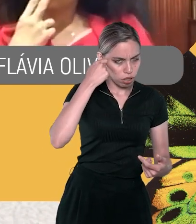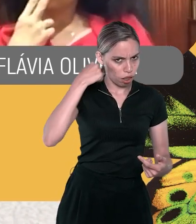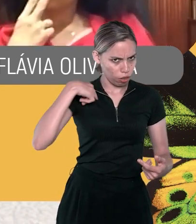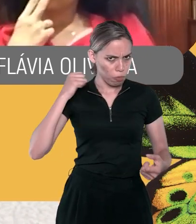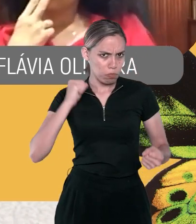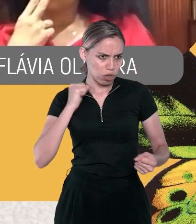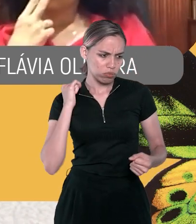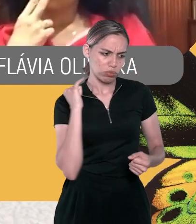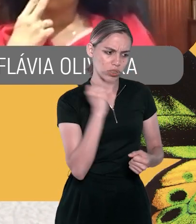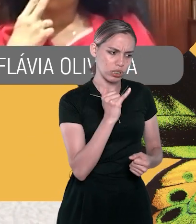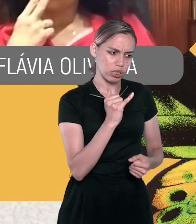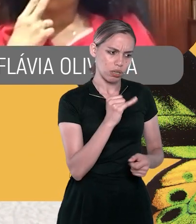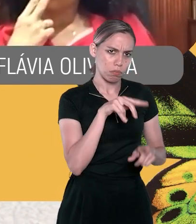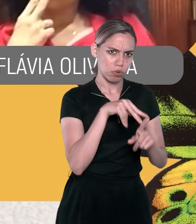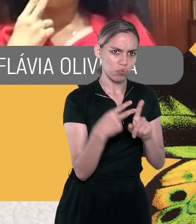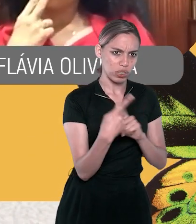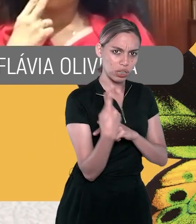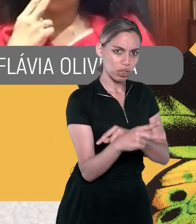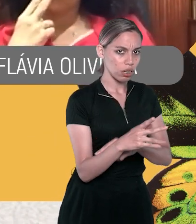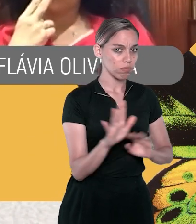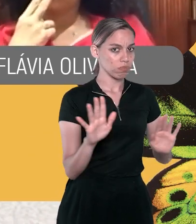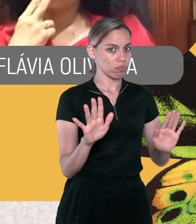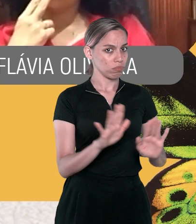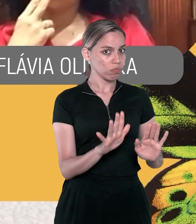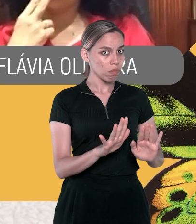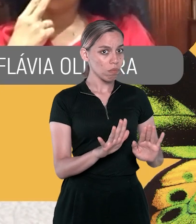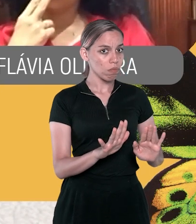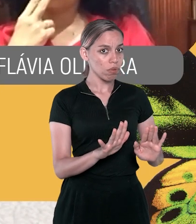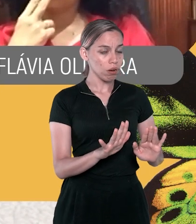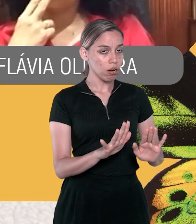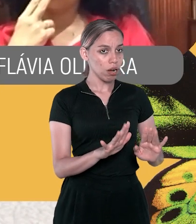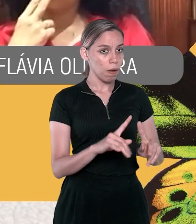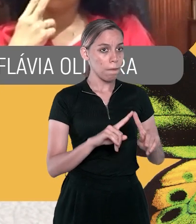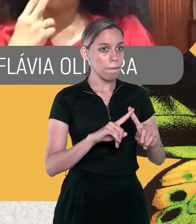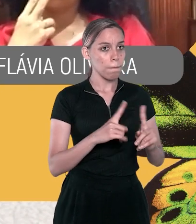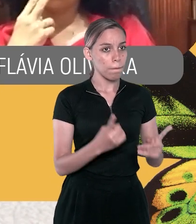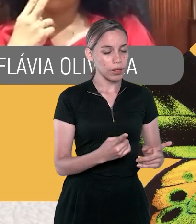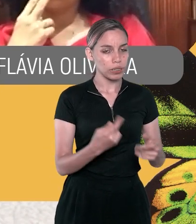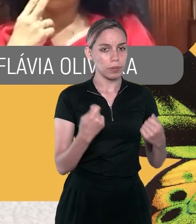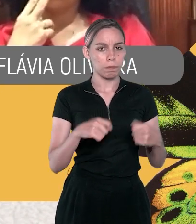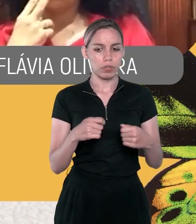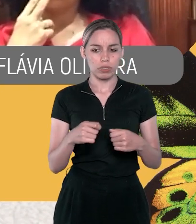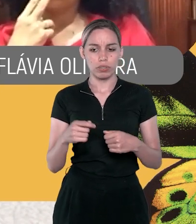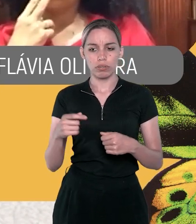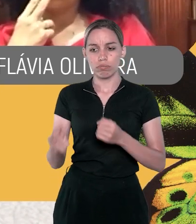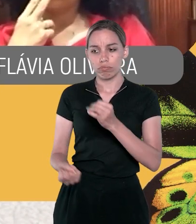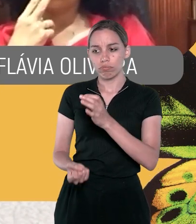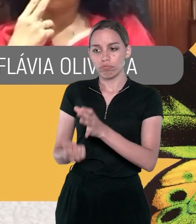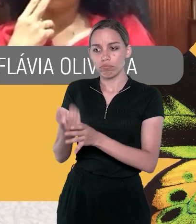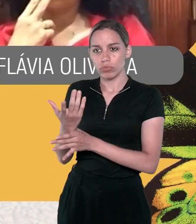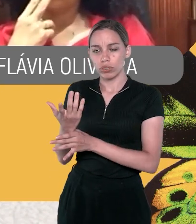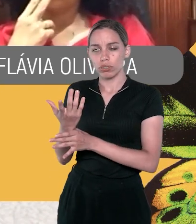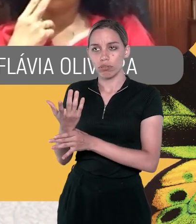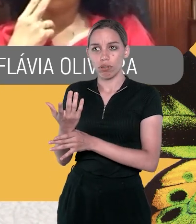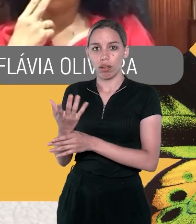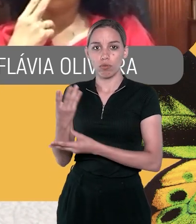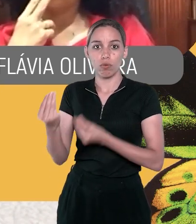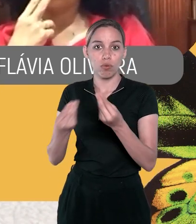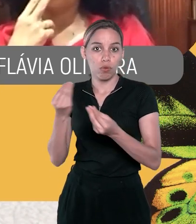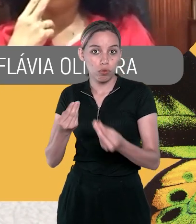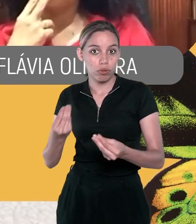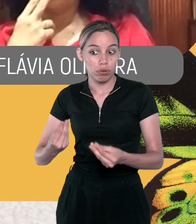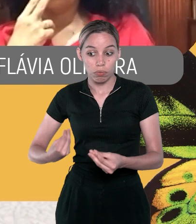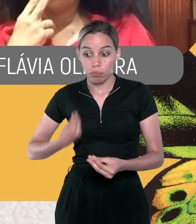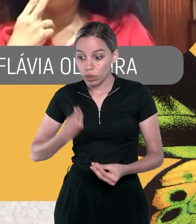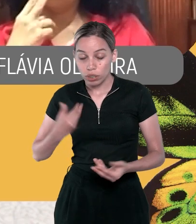Mas eu acho que é um tema inescapável, quer dizer, você não pode fazer uma ficção, sobretudo uma ficção como a minha, que é sobre o tempo presente, né? Quer